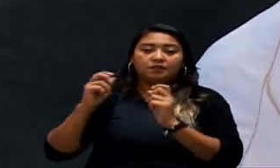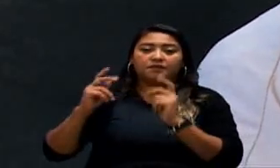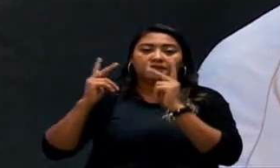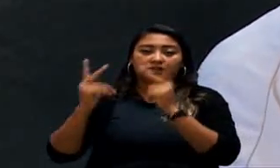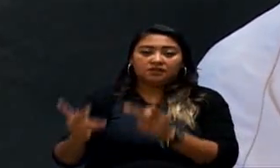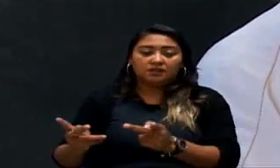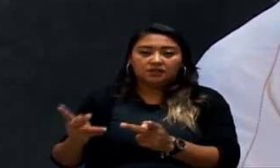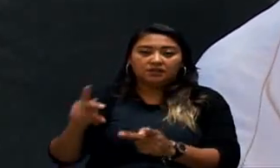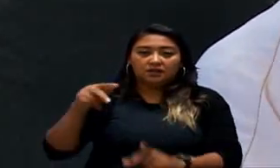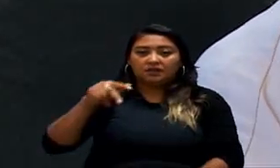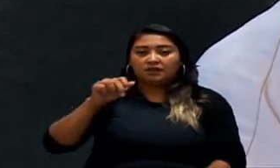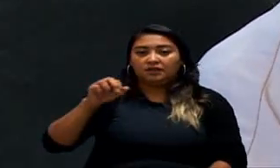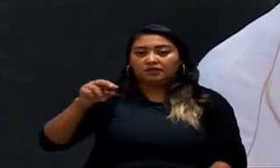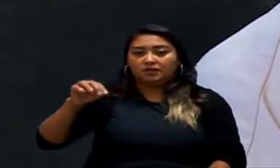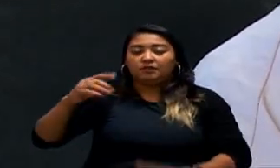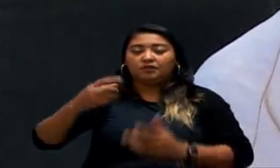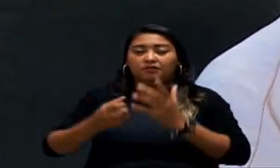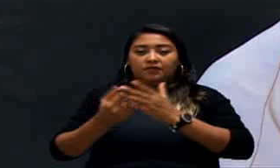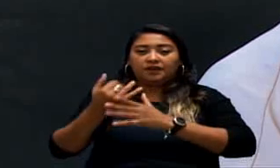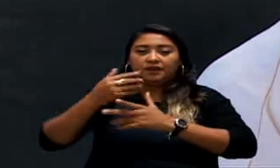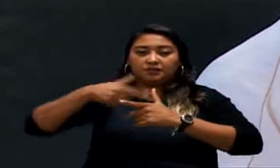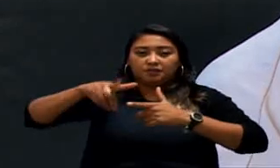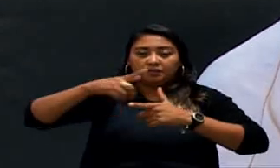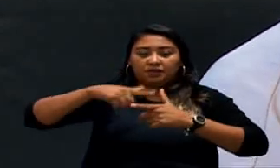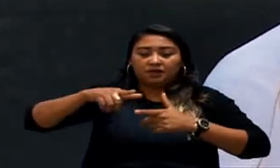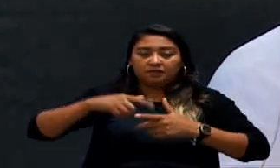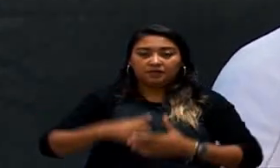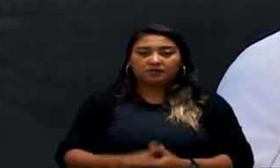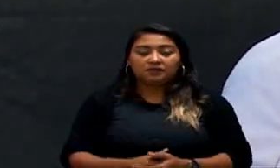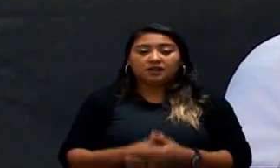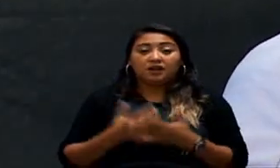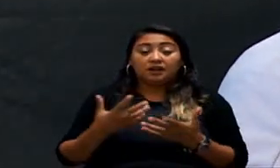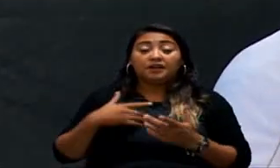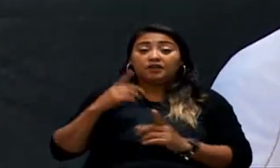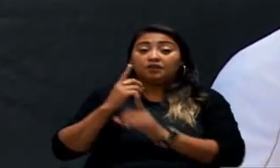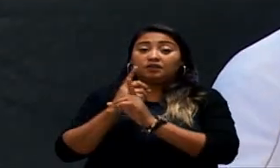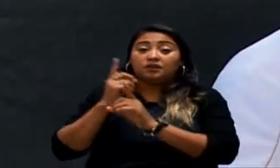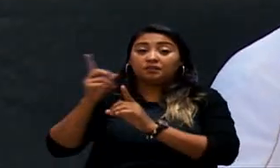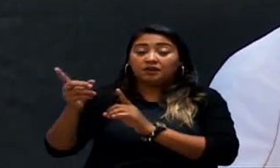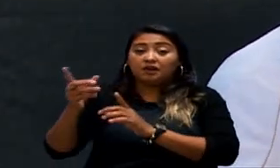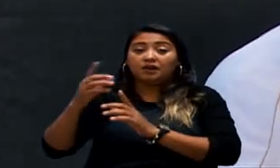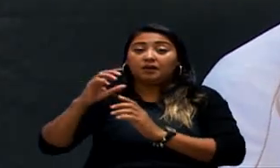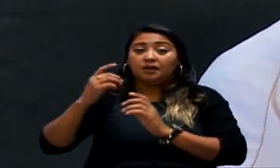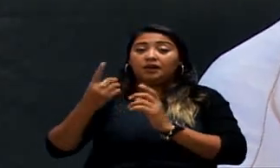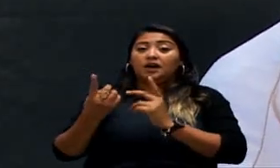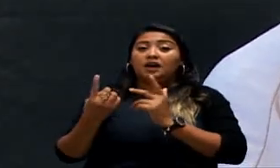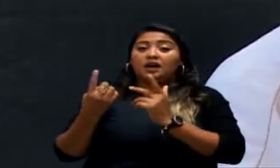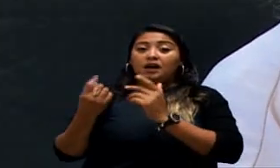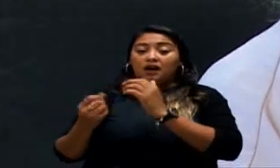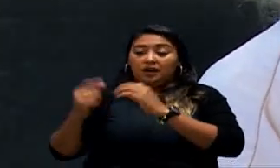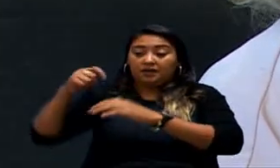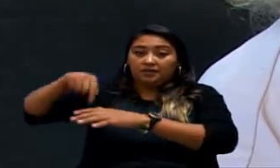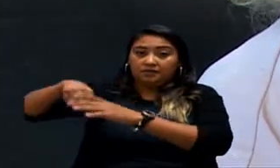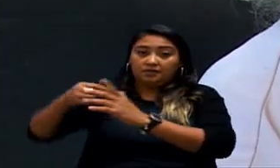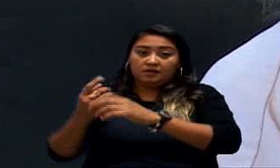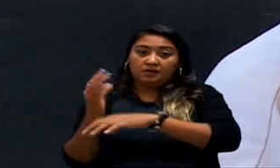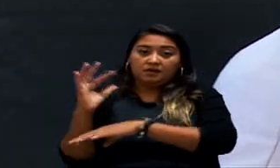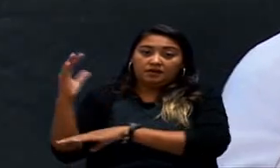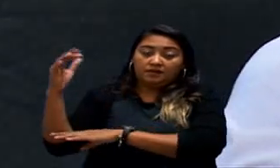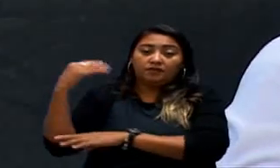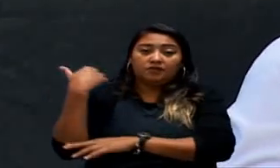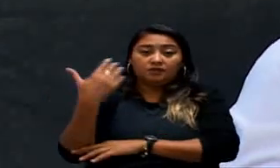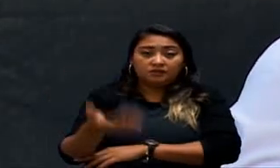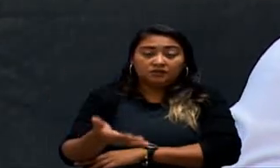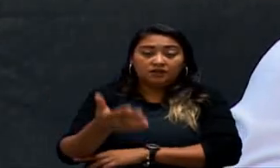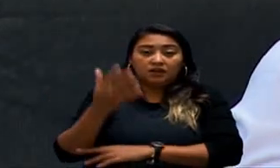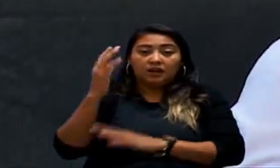Parque Natural, que está com vários problemas, Chico Mendes, e nós vimos lá descarregando mudas. Então, o senhor que cortou duas árvores